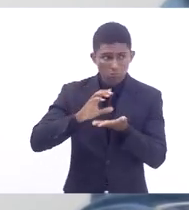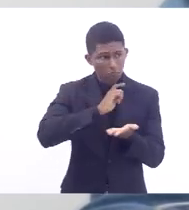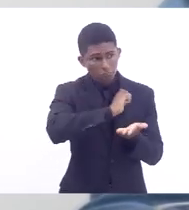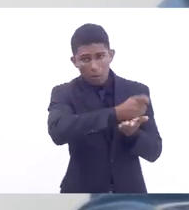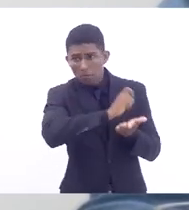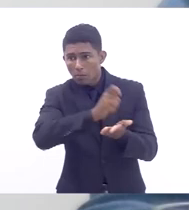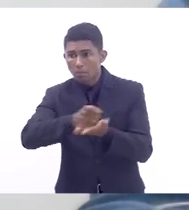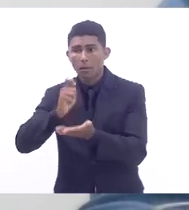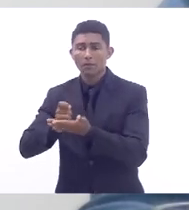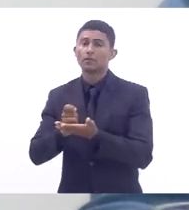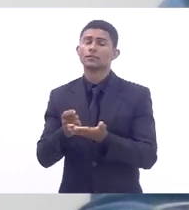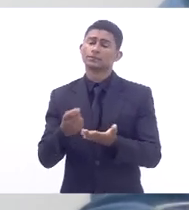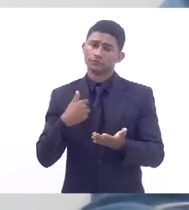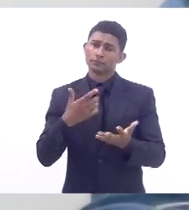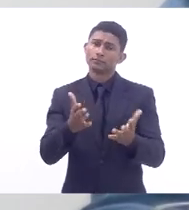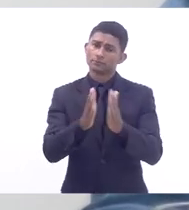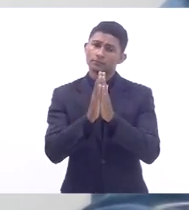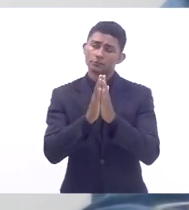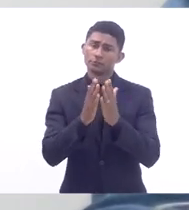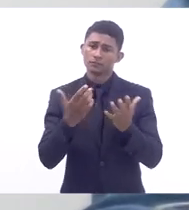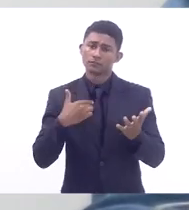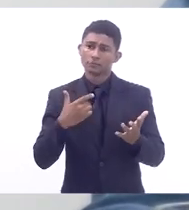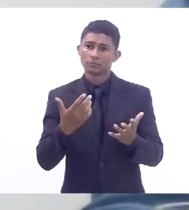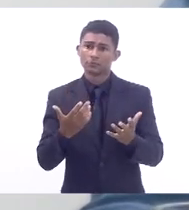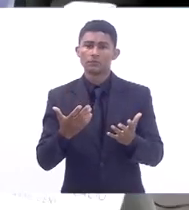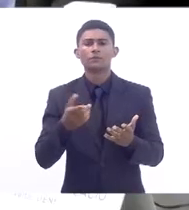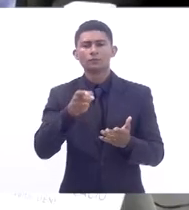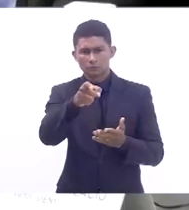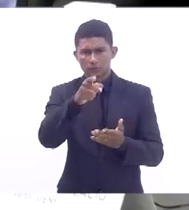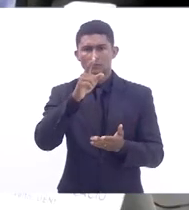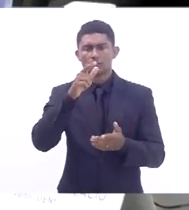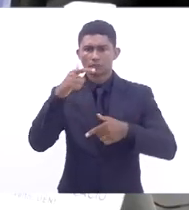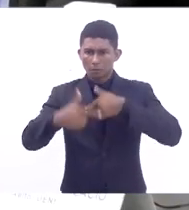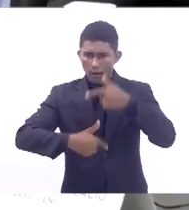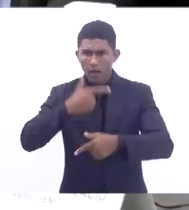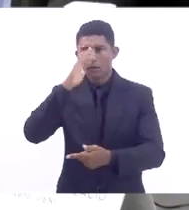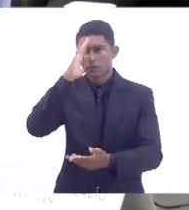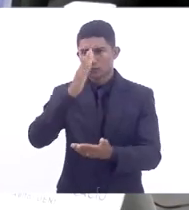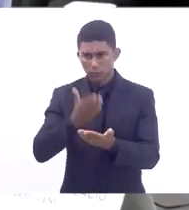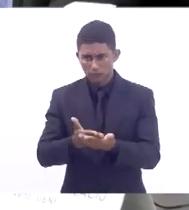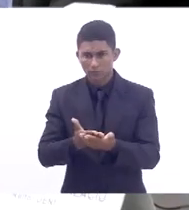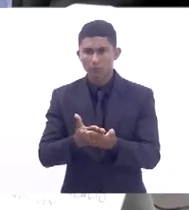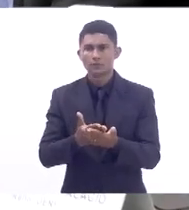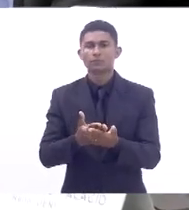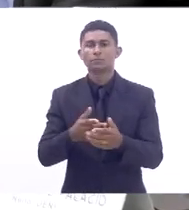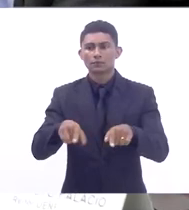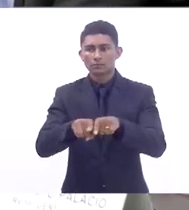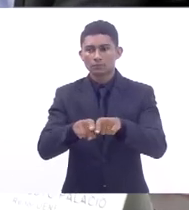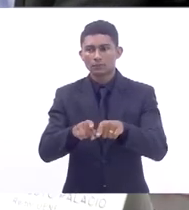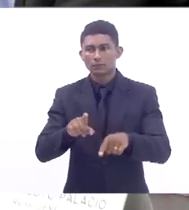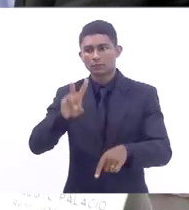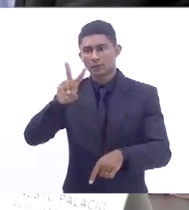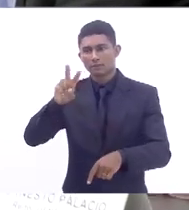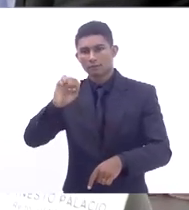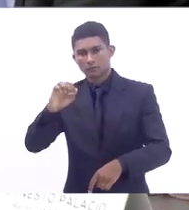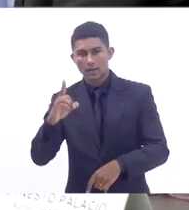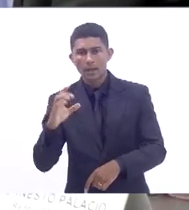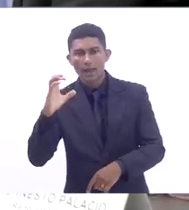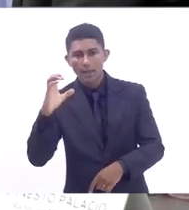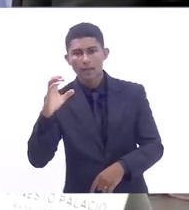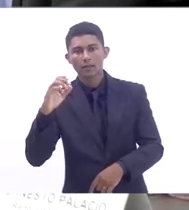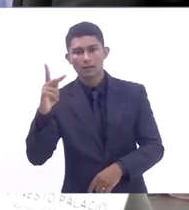orçamento então eu gostaria assim e é confio no seu trabalho no Deputado waldeck também conhecendo bastante